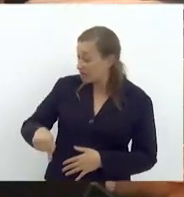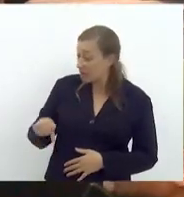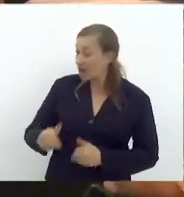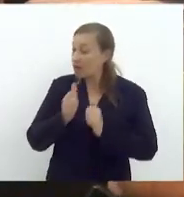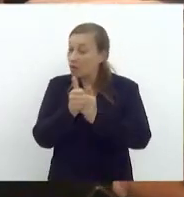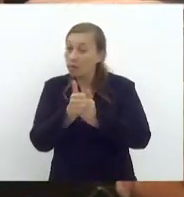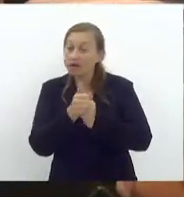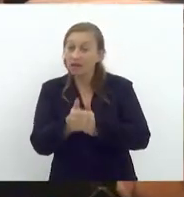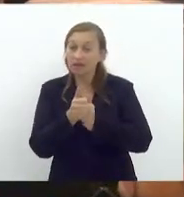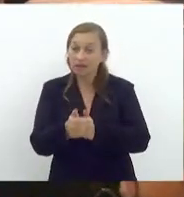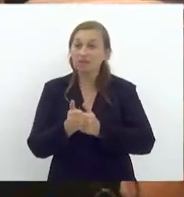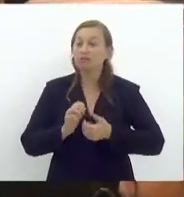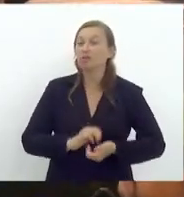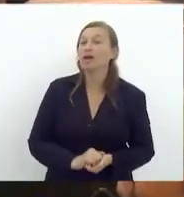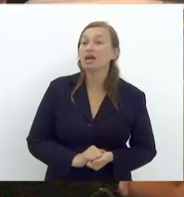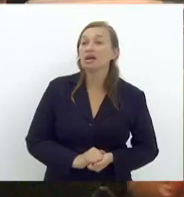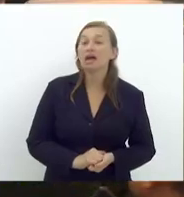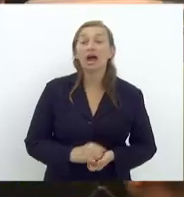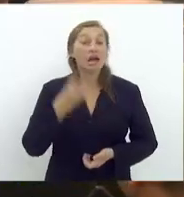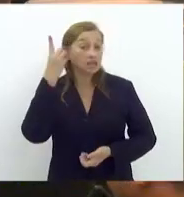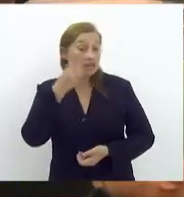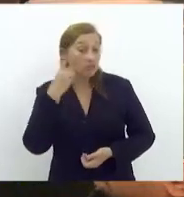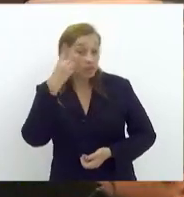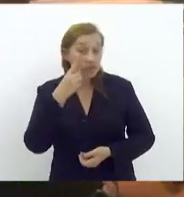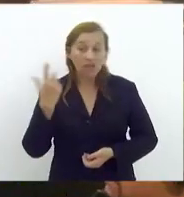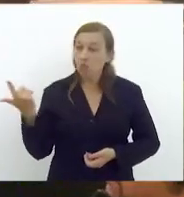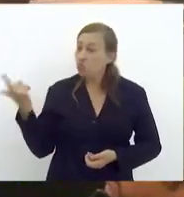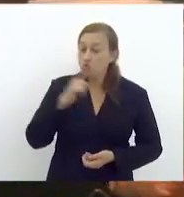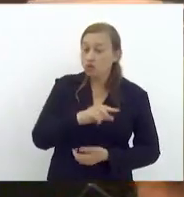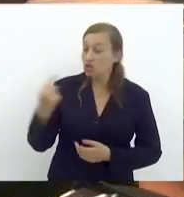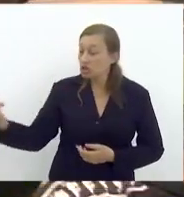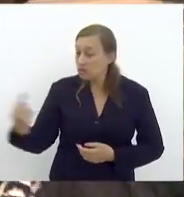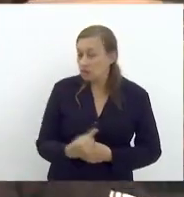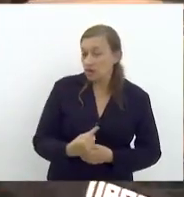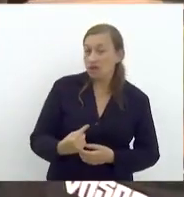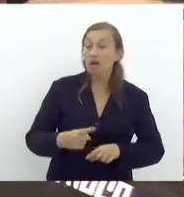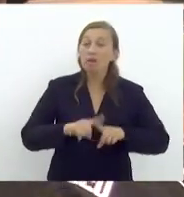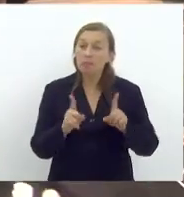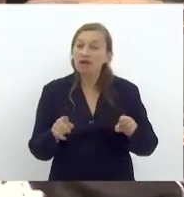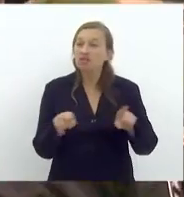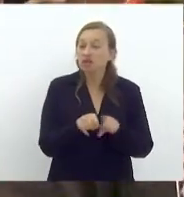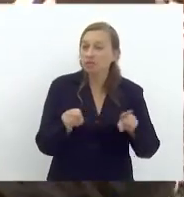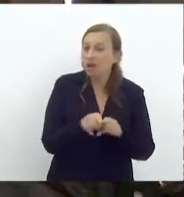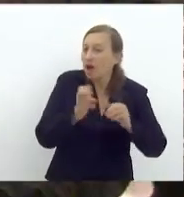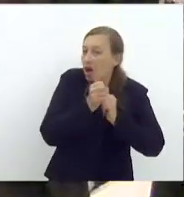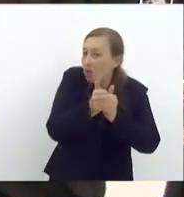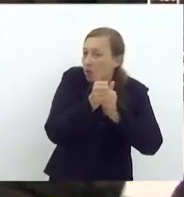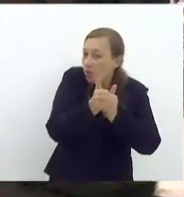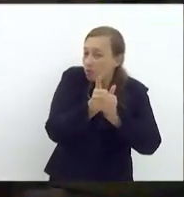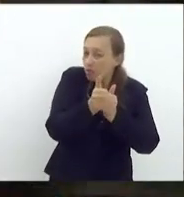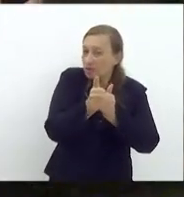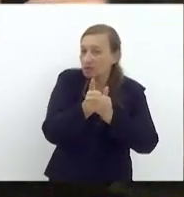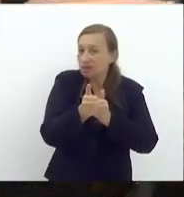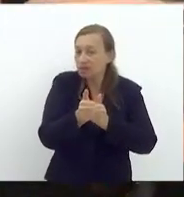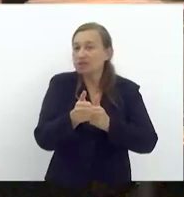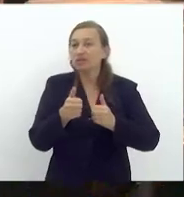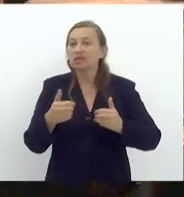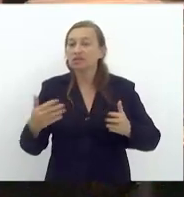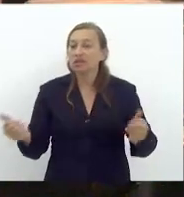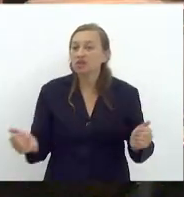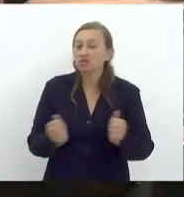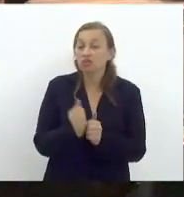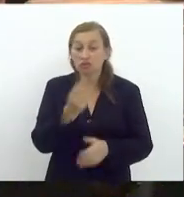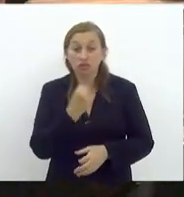acompanhando o evento não a deputada não conseguiu vir hoje mas ela também acompanha que entusiasta da nossa